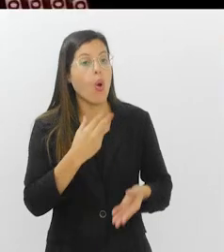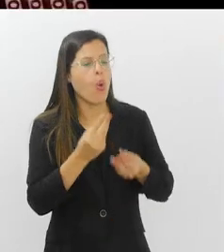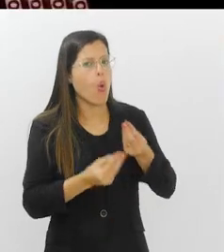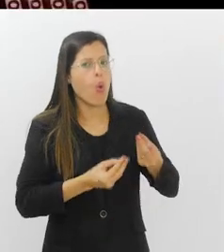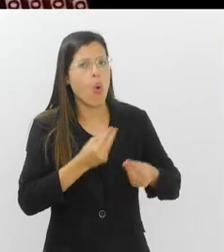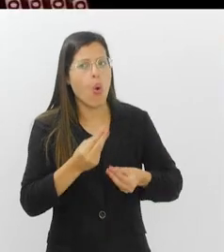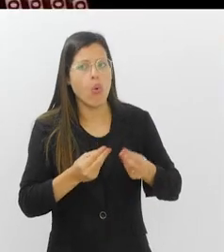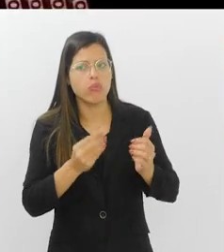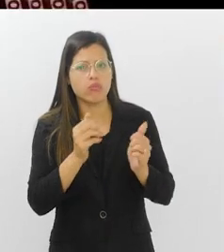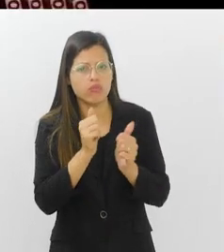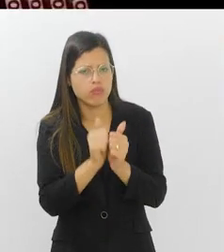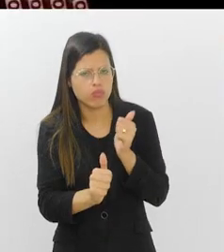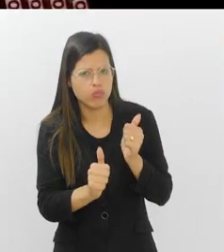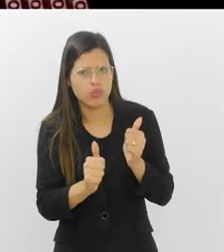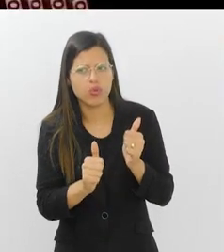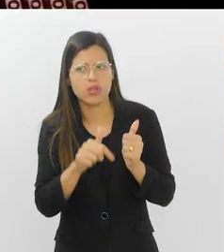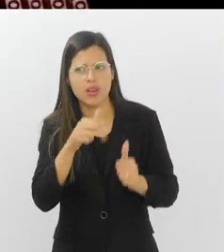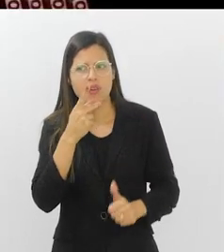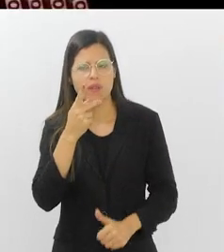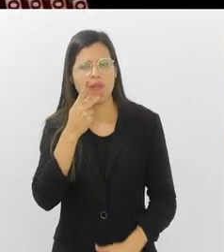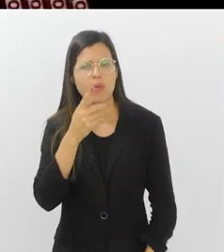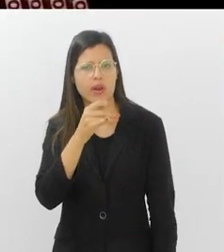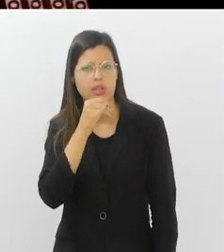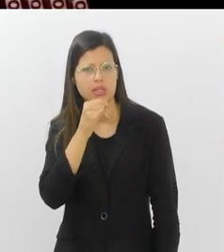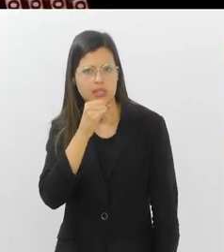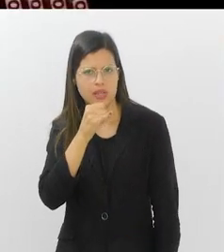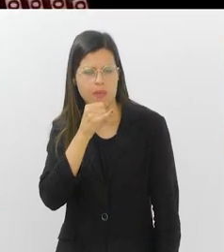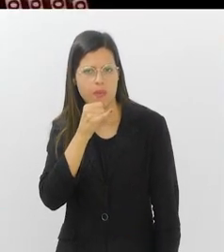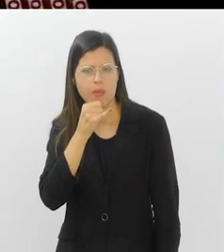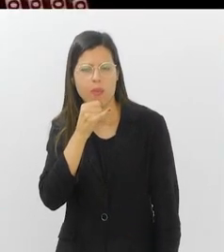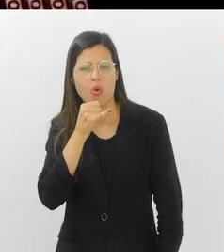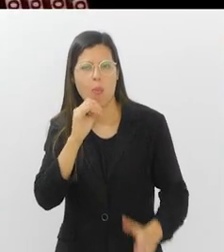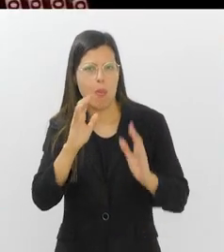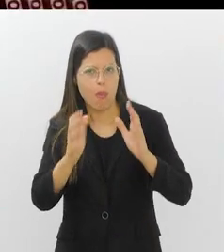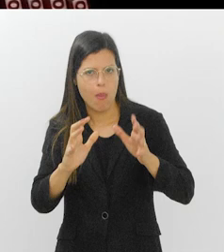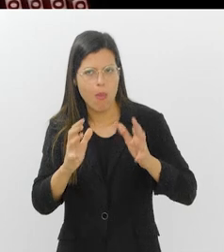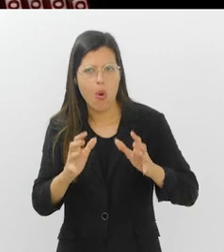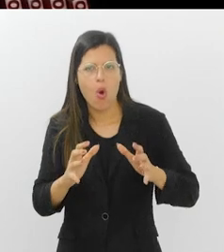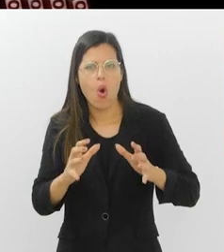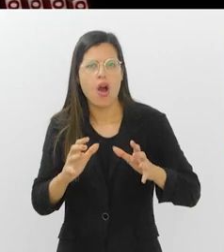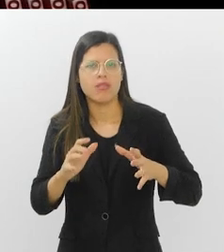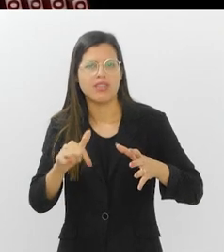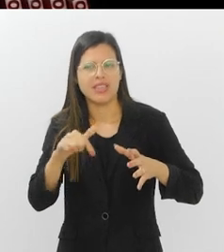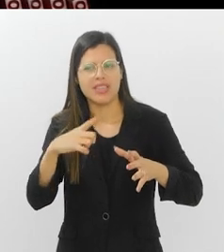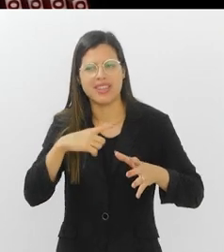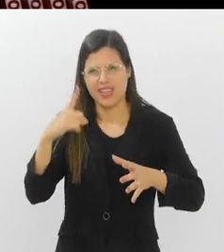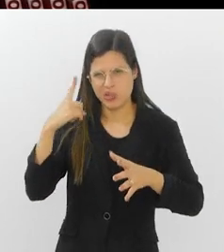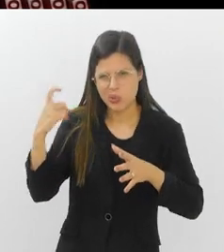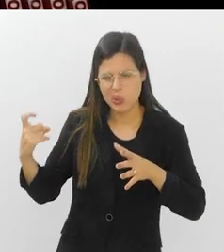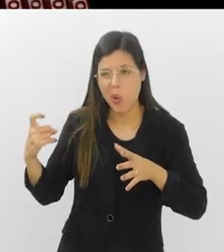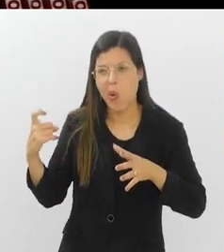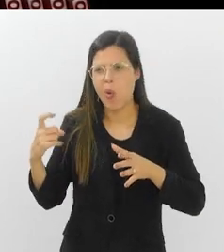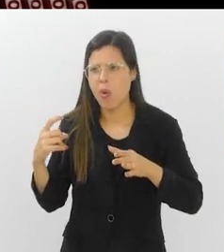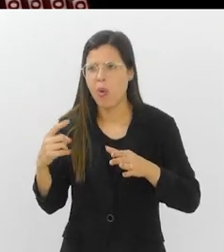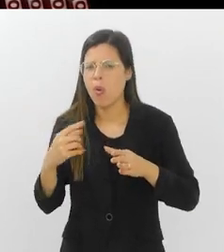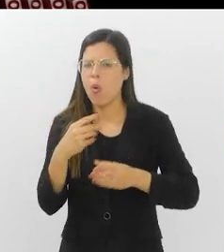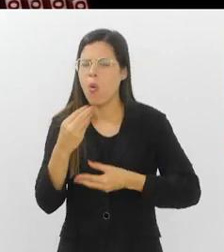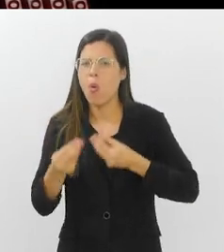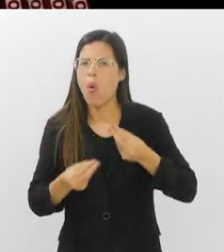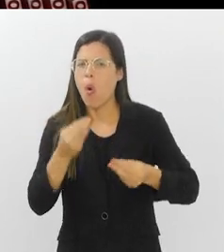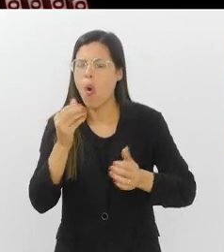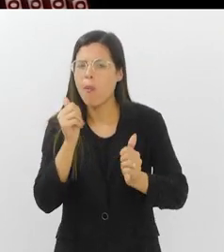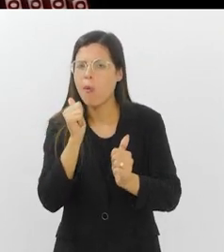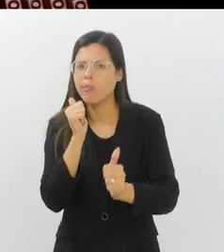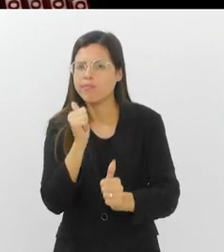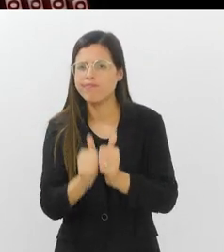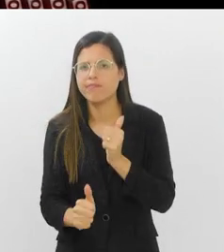jogador eh você citou aqui por exemplo quando você jogava a bola com guiso né Eh